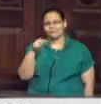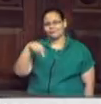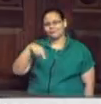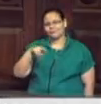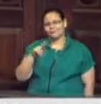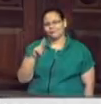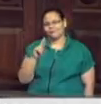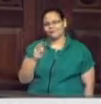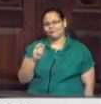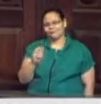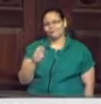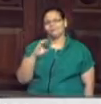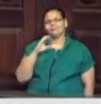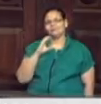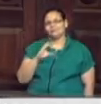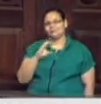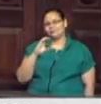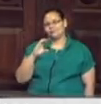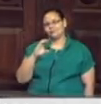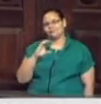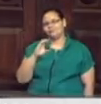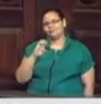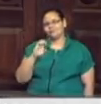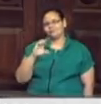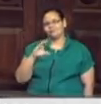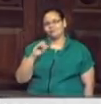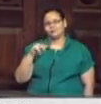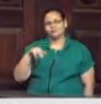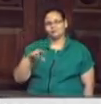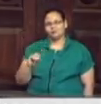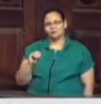André Ceciliano,